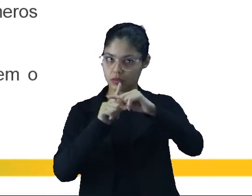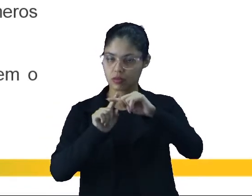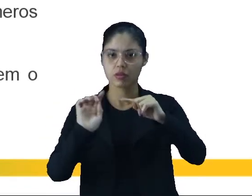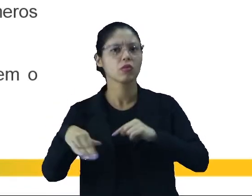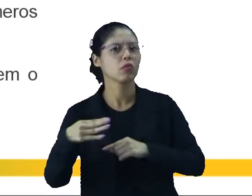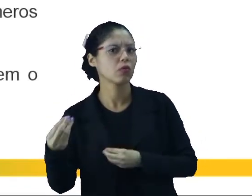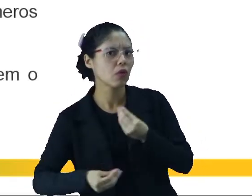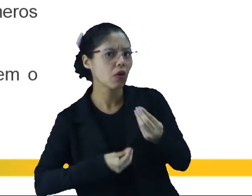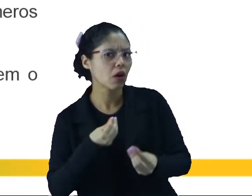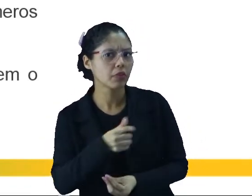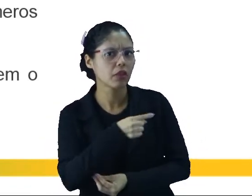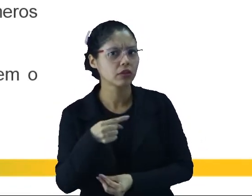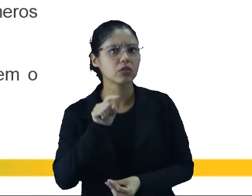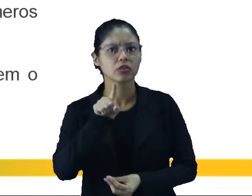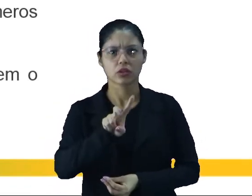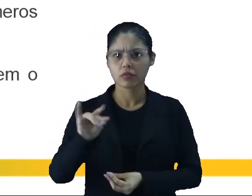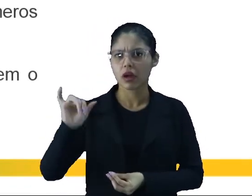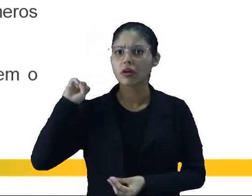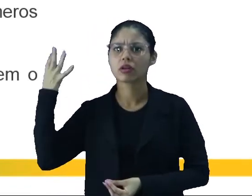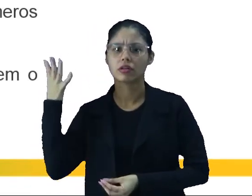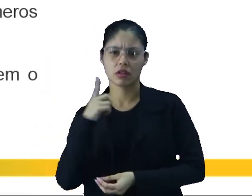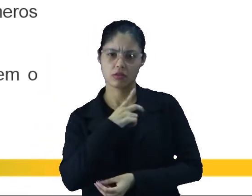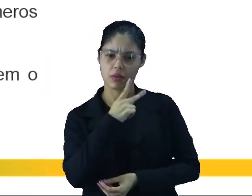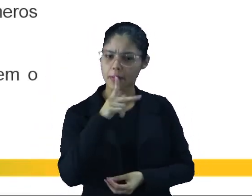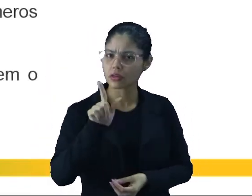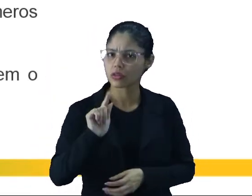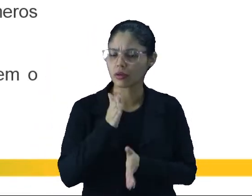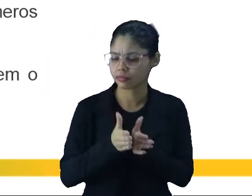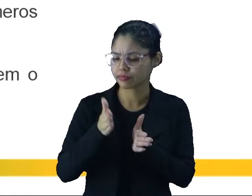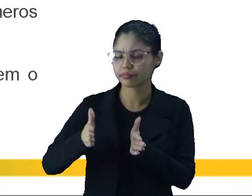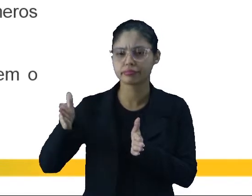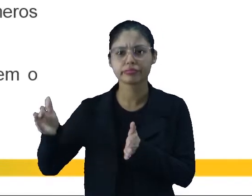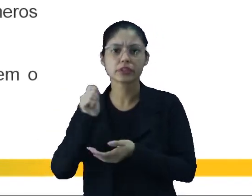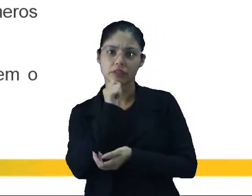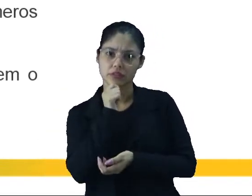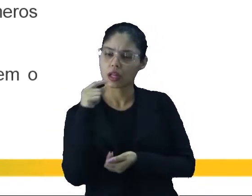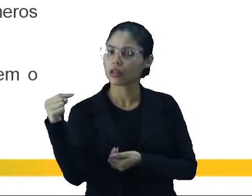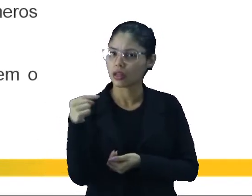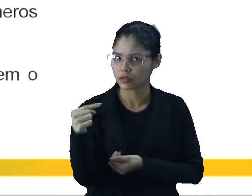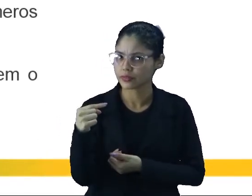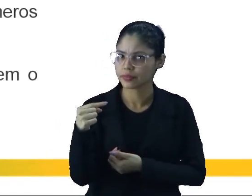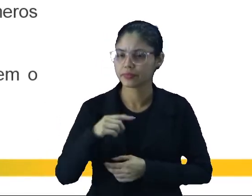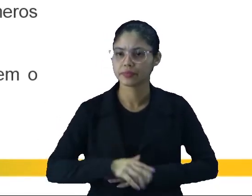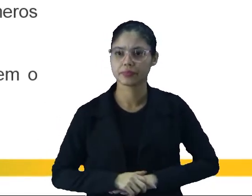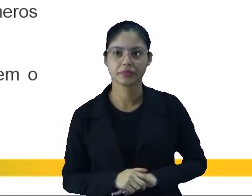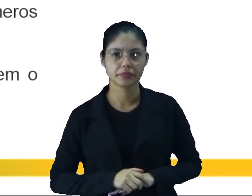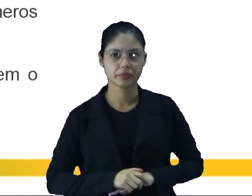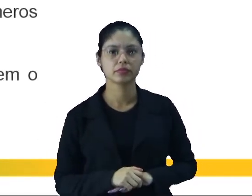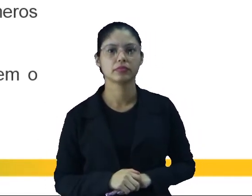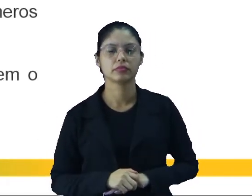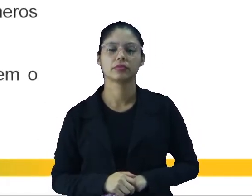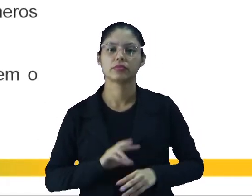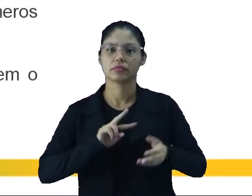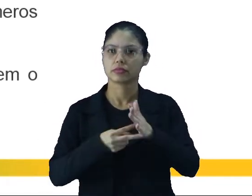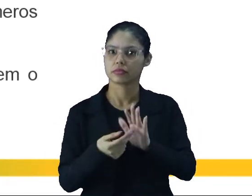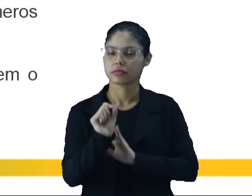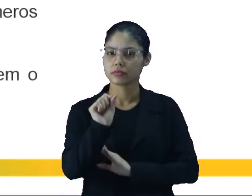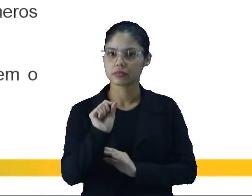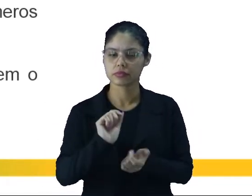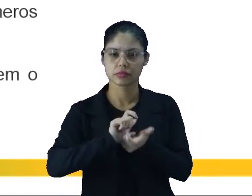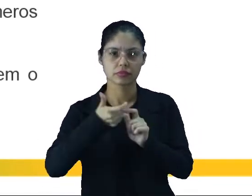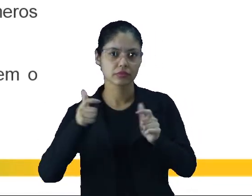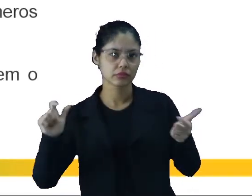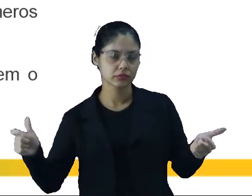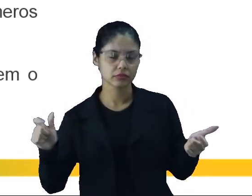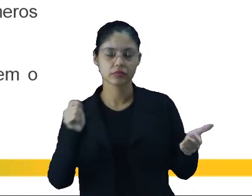quanto negativa. Isso só vai acontecer quando a PG for oscilante, onde a razão é negativa, tá? Isso quer dizer que na